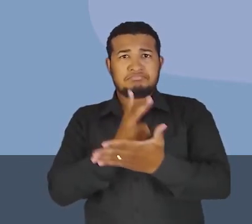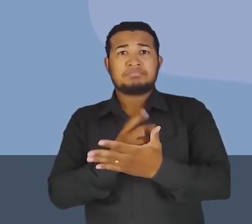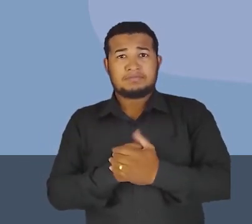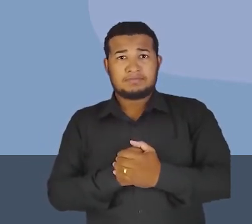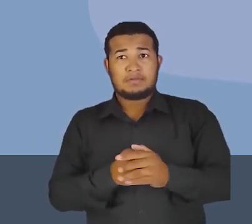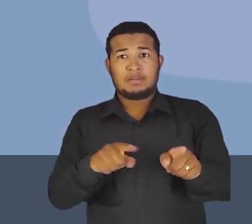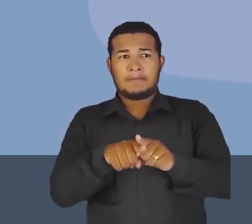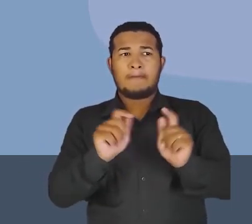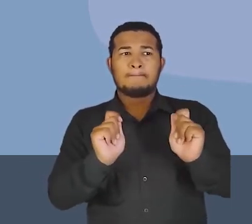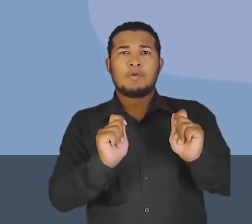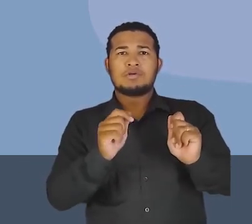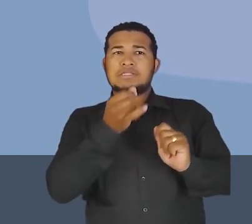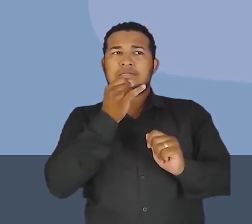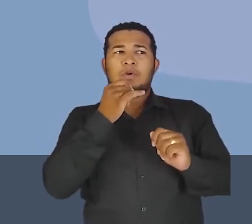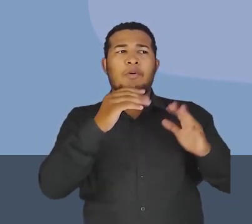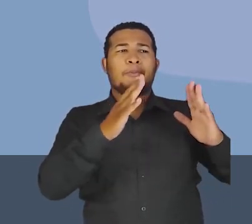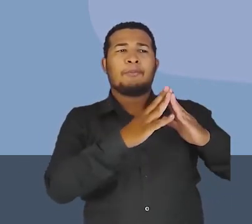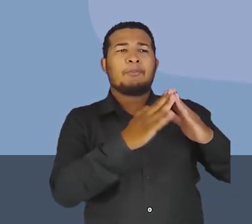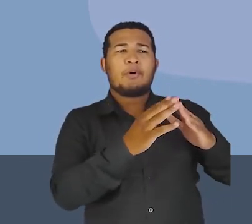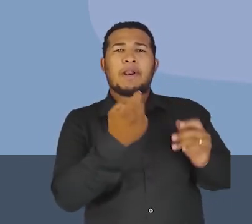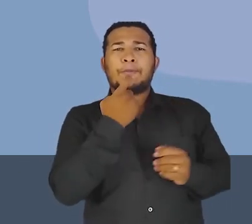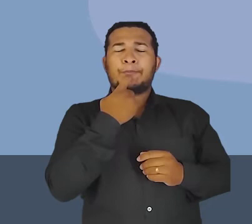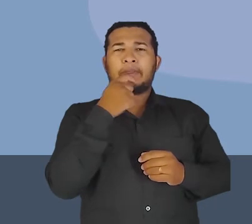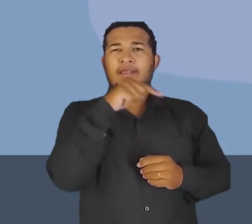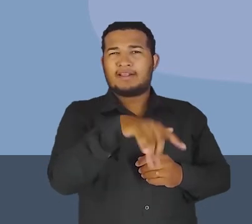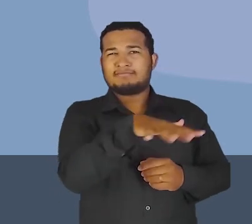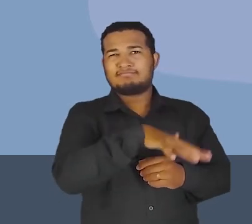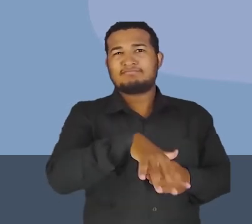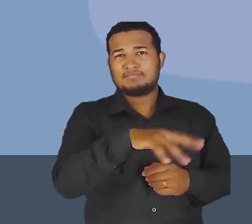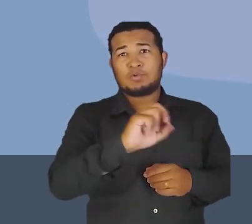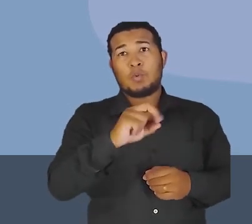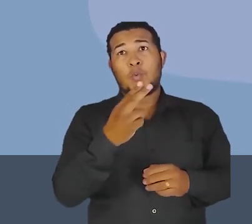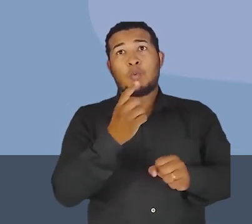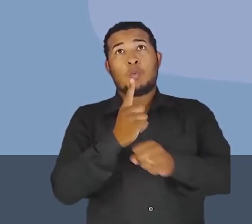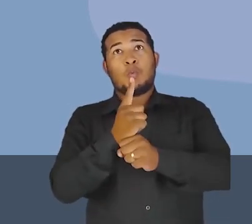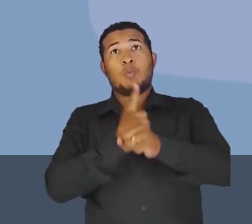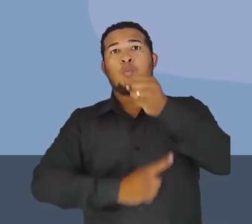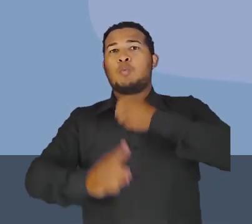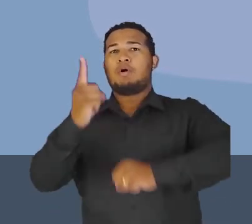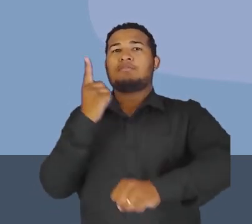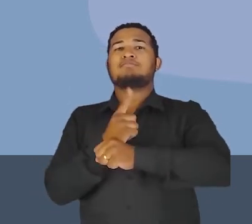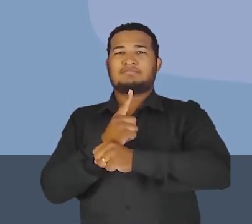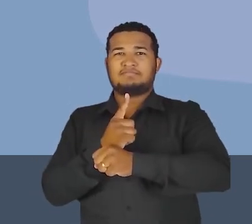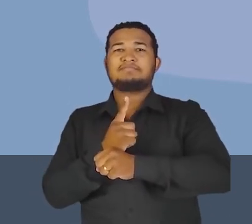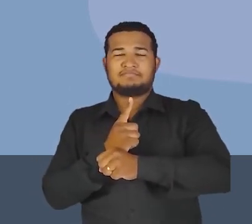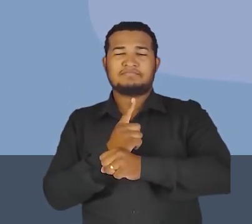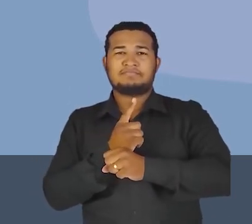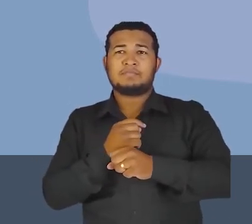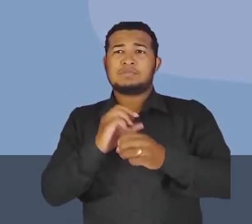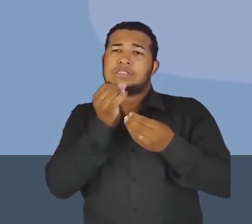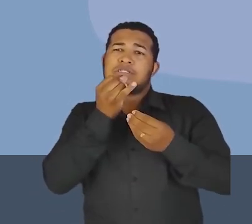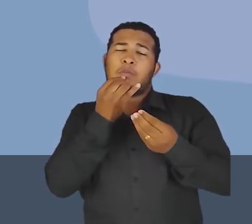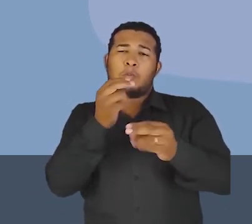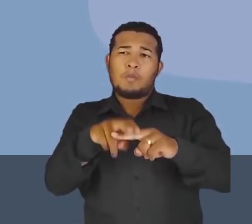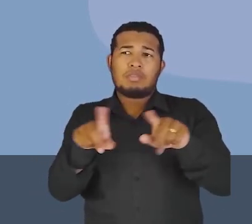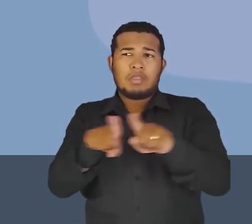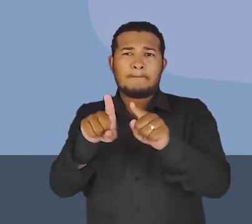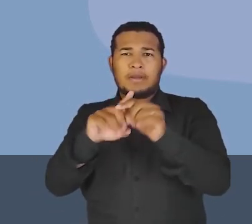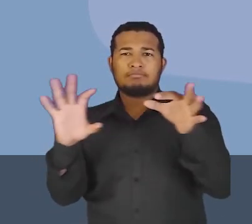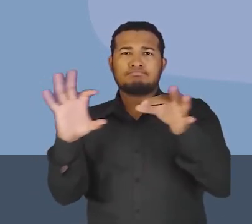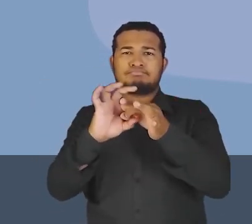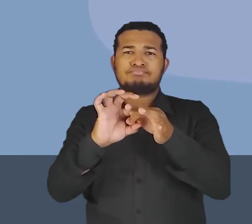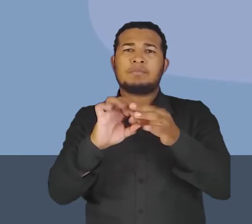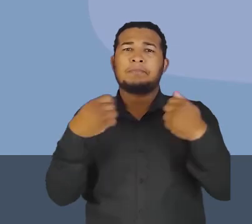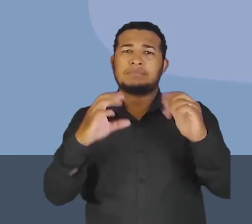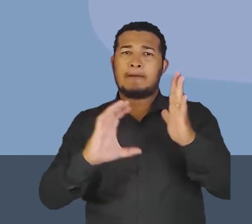tenha domicílio eleitoral na região em que deseja se candidatar há pelo menos um ano antes do pleito. Ser filiado a um partido político também há pelo menos um